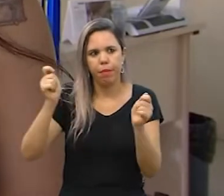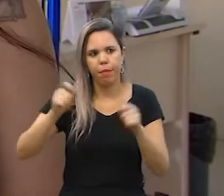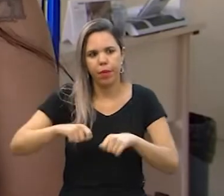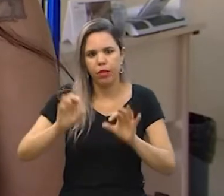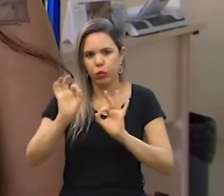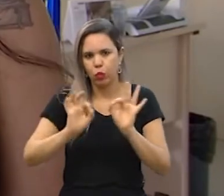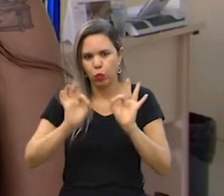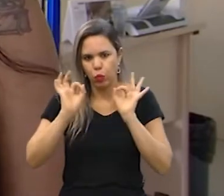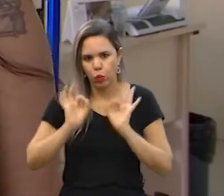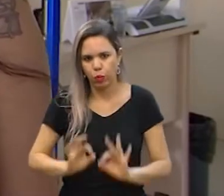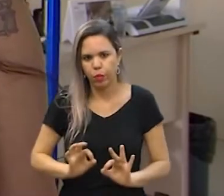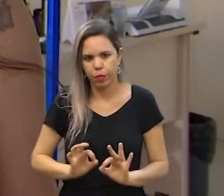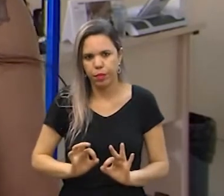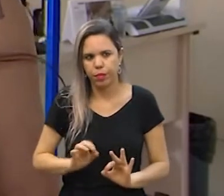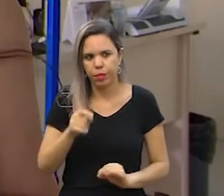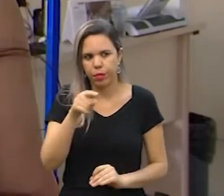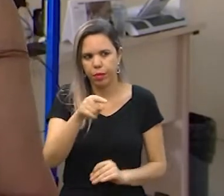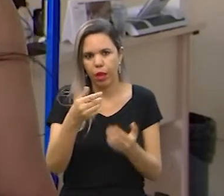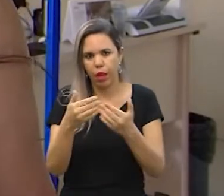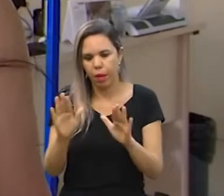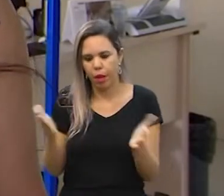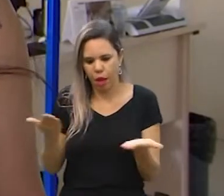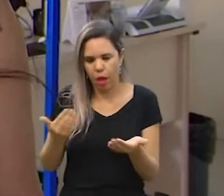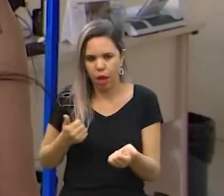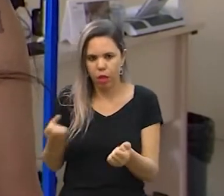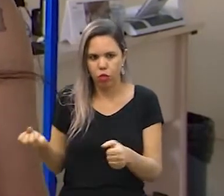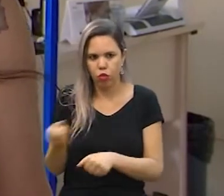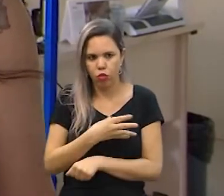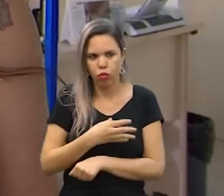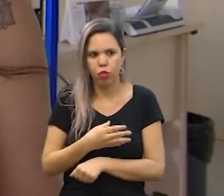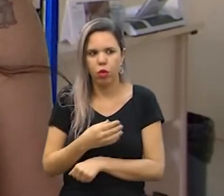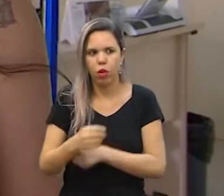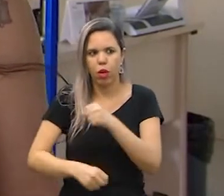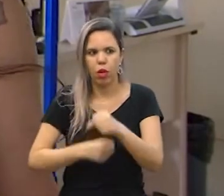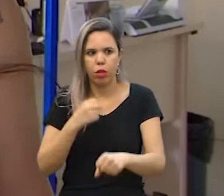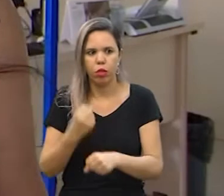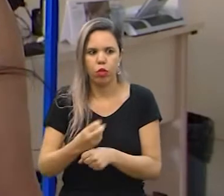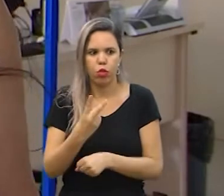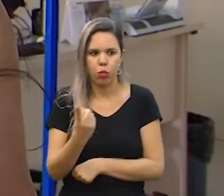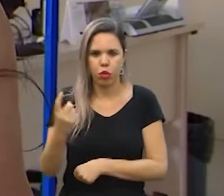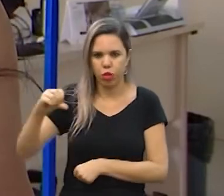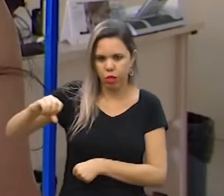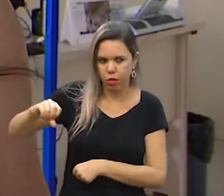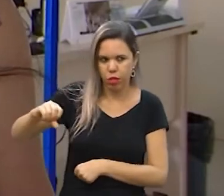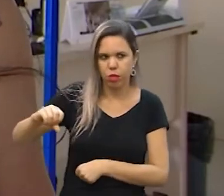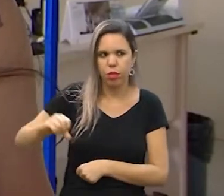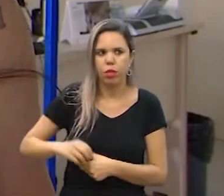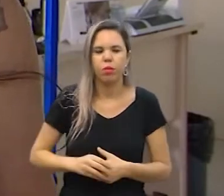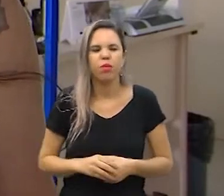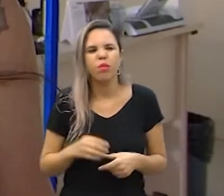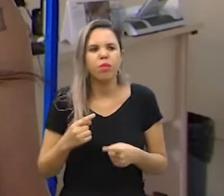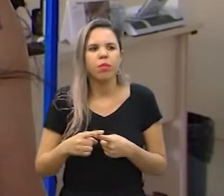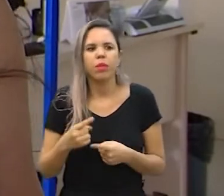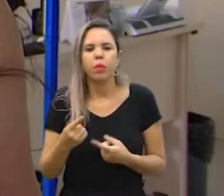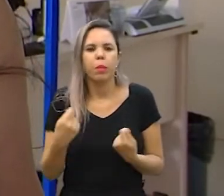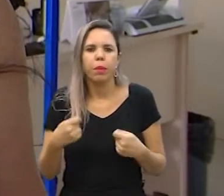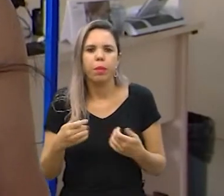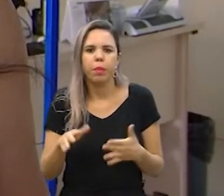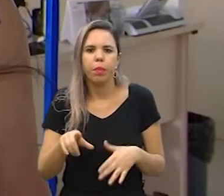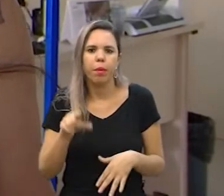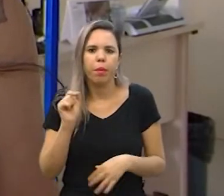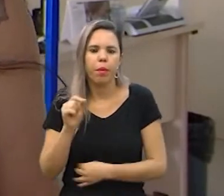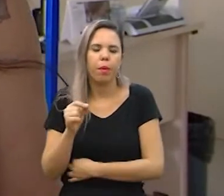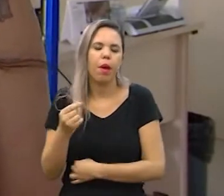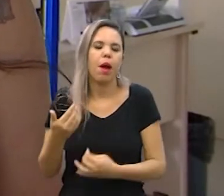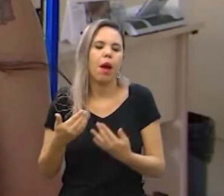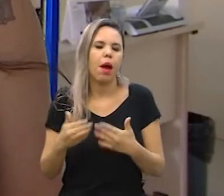para poder ficar tudo certinho. Você abriu recentemente MEI, né? 2019. Por que optou por